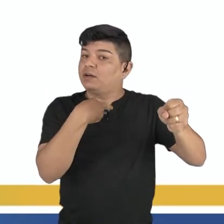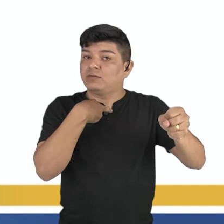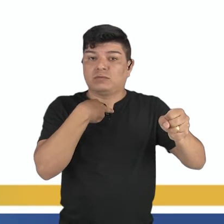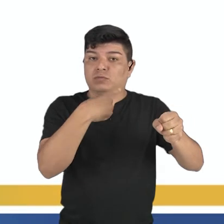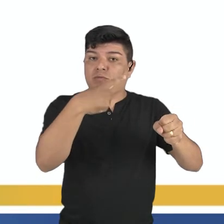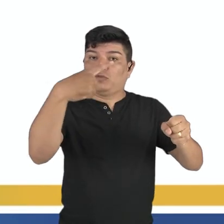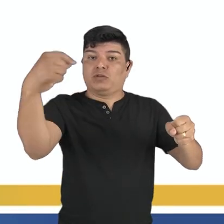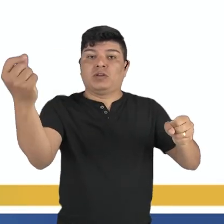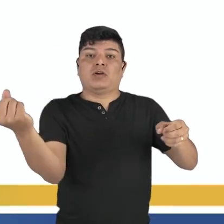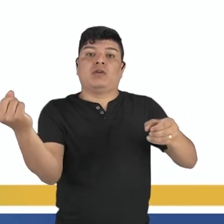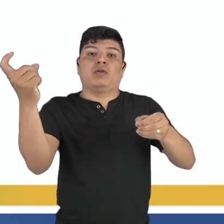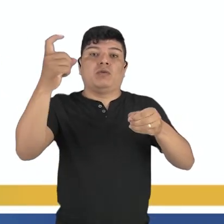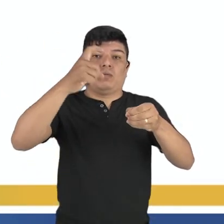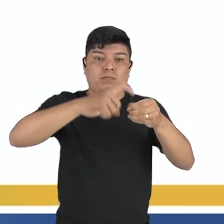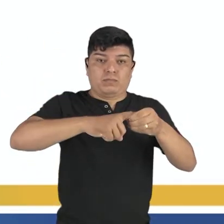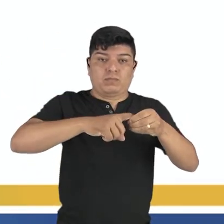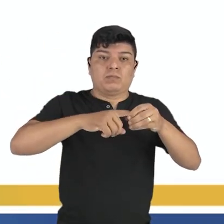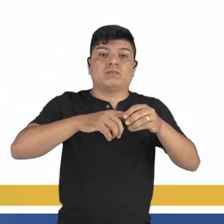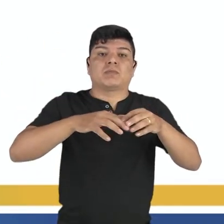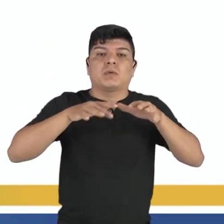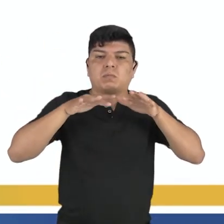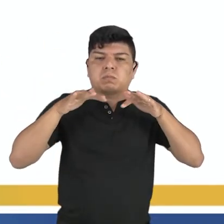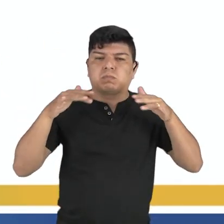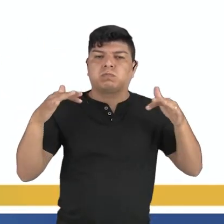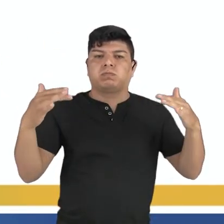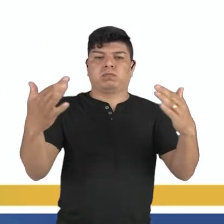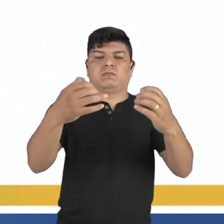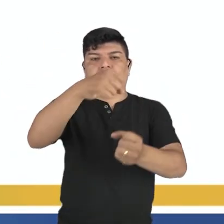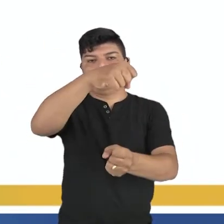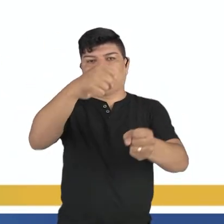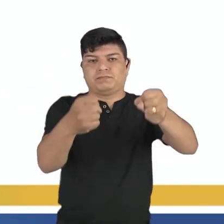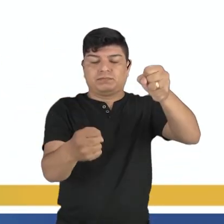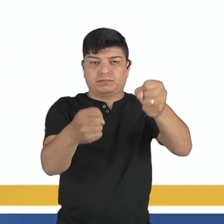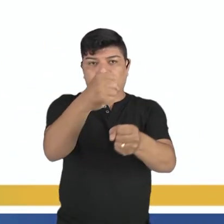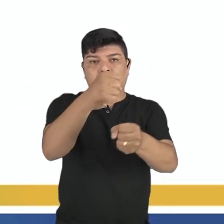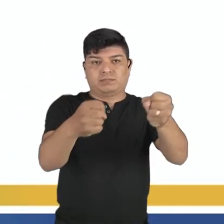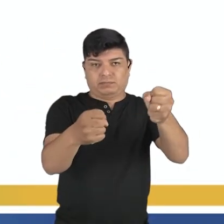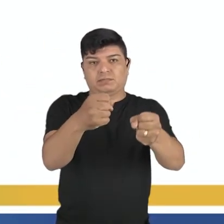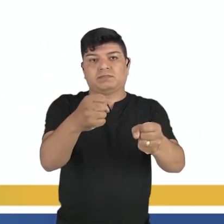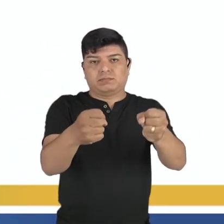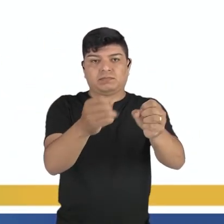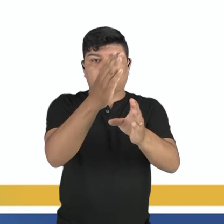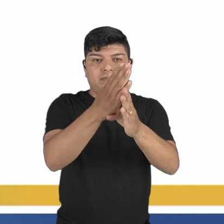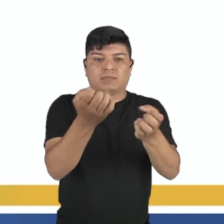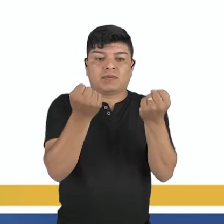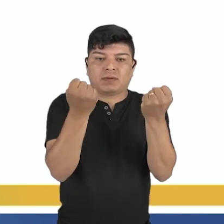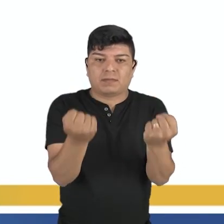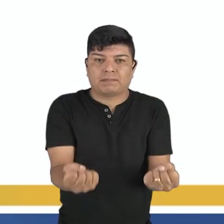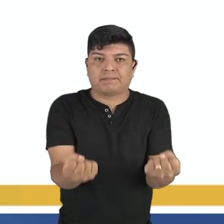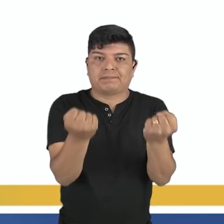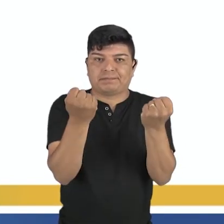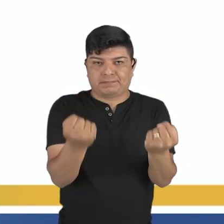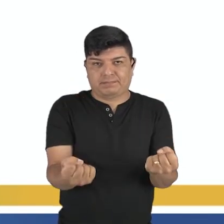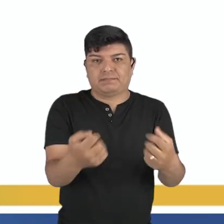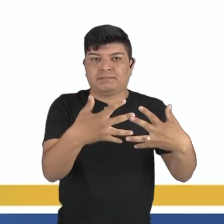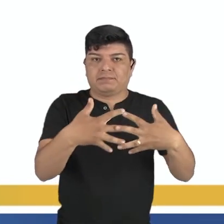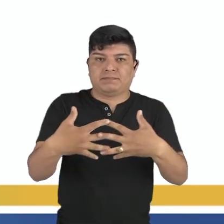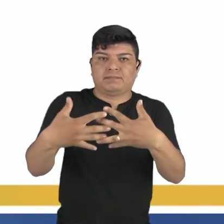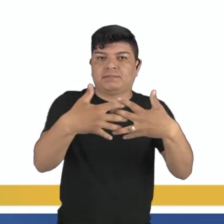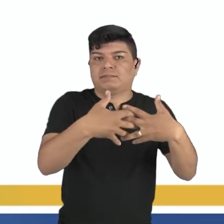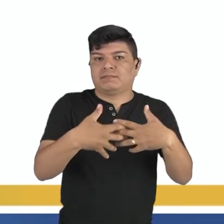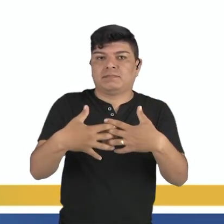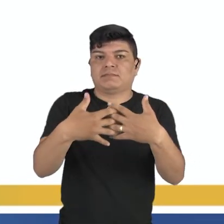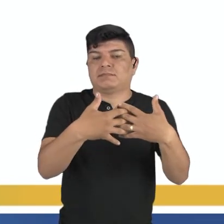sair ou entrar e se aglomeram no local destinado à pesagem das cargas. Aí nesse texto ele vai trazer